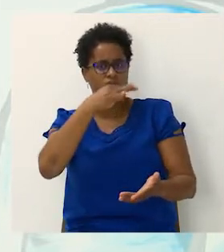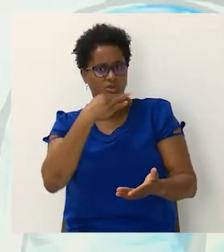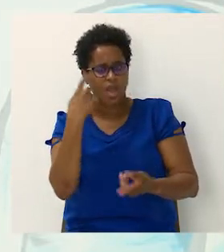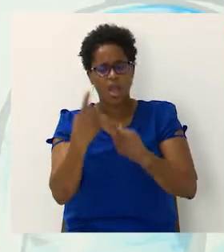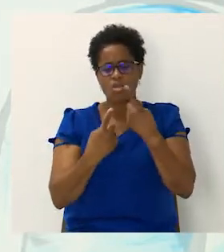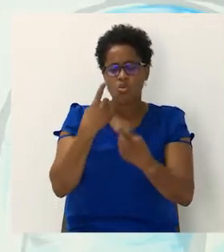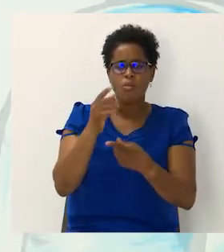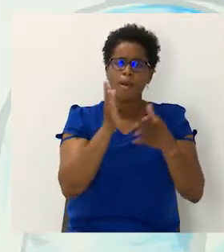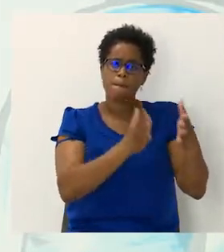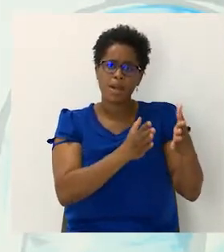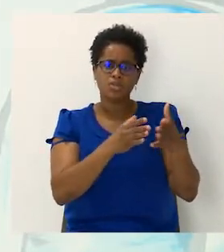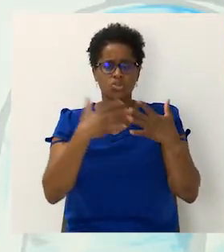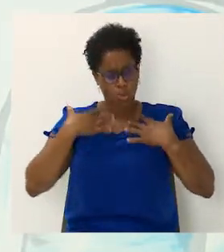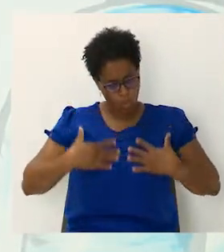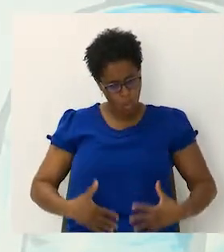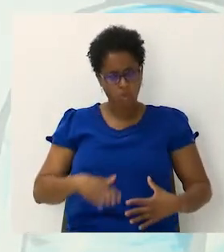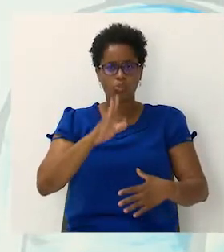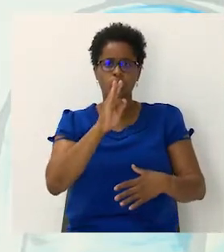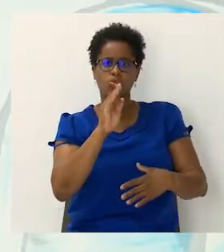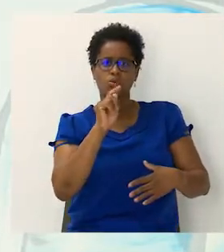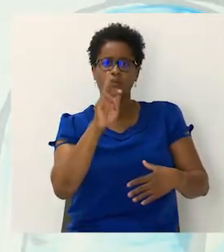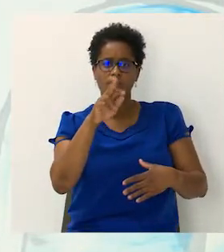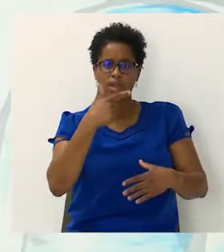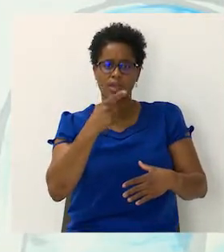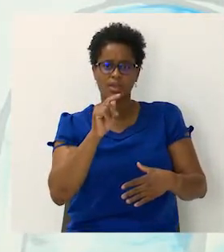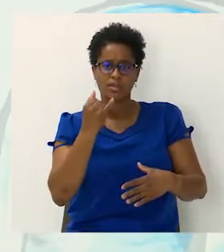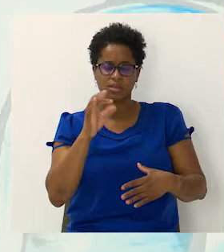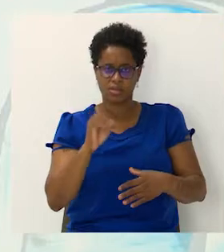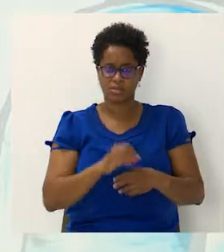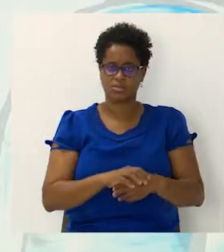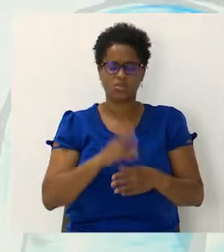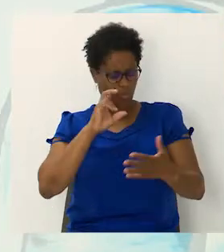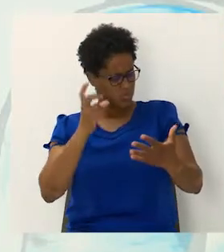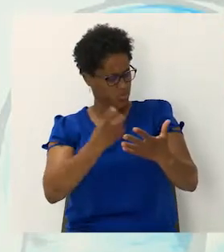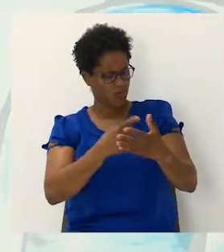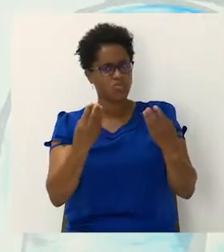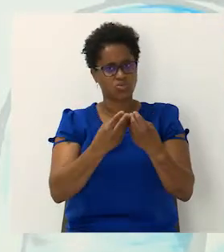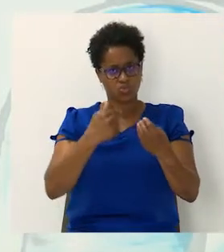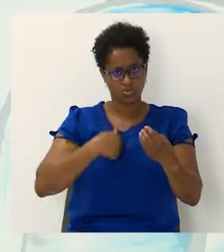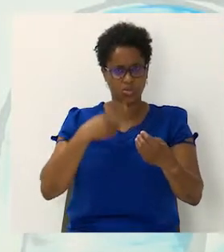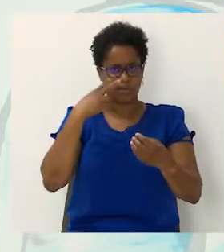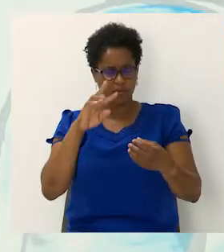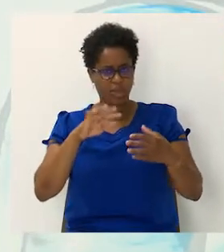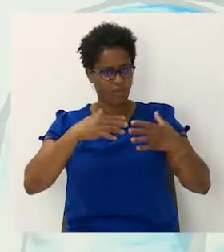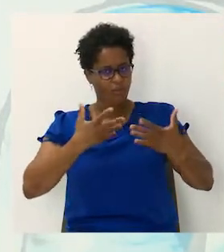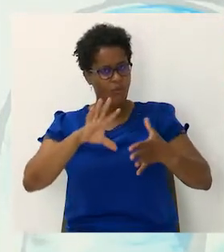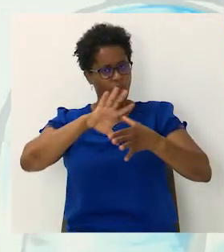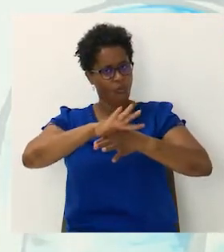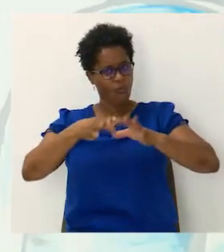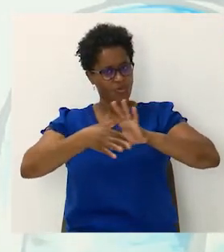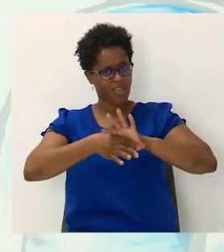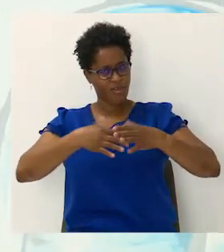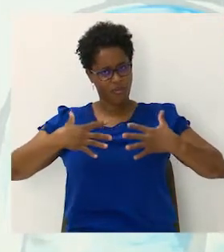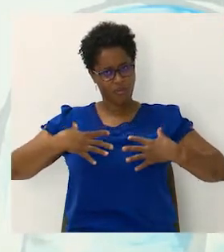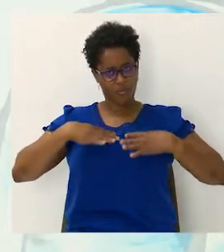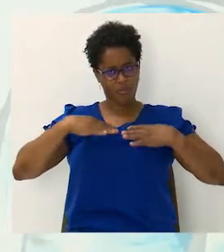algumas partes de corpos férteis. Observem comigo. Vejam os seios da mulher.